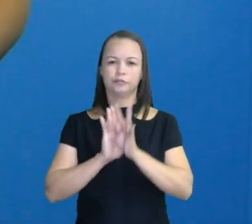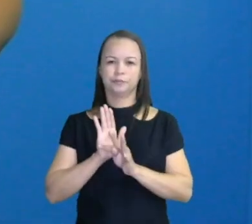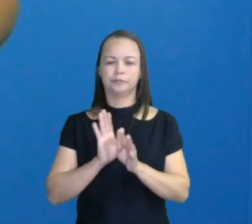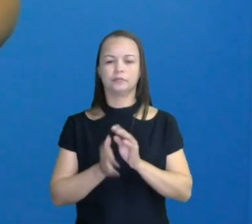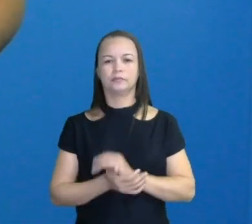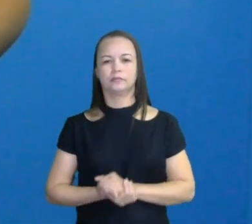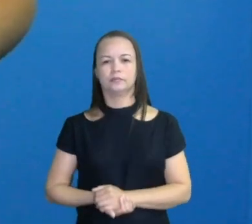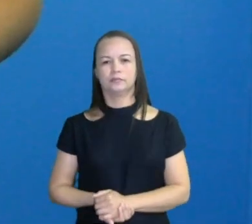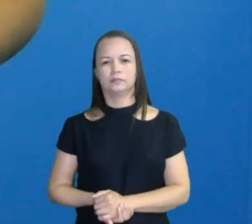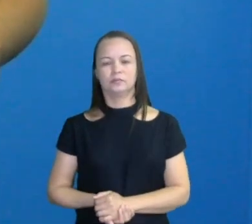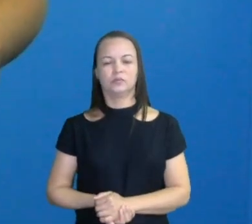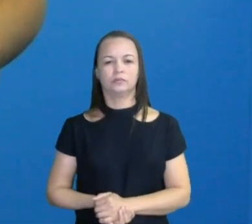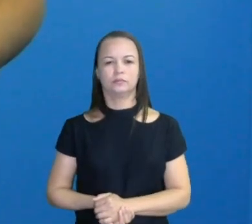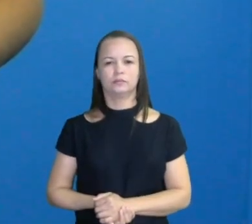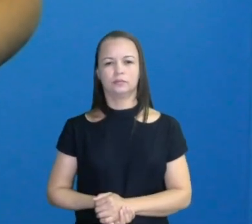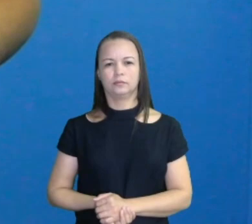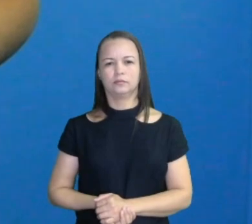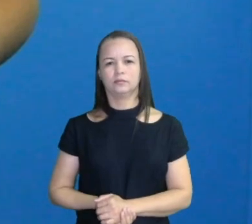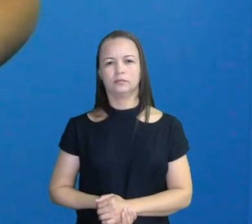lá?